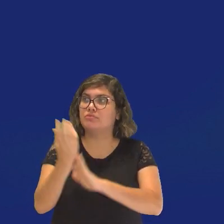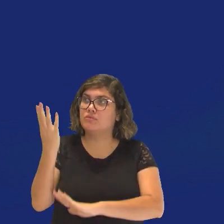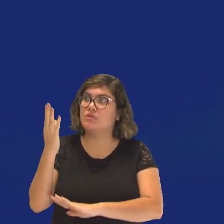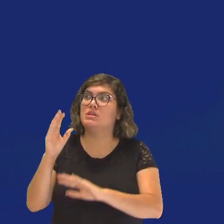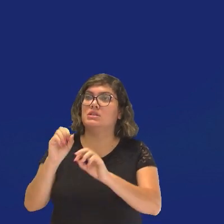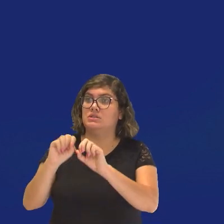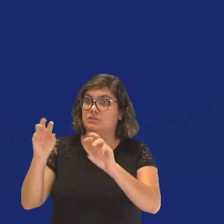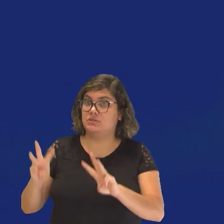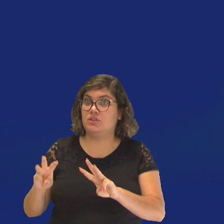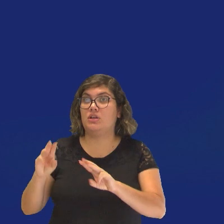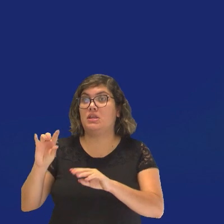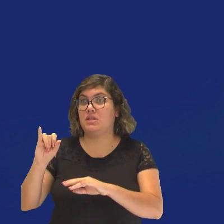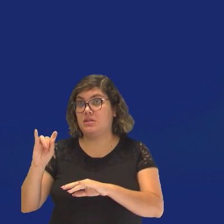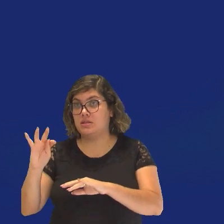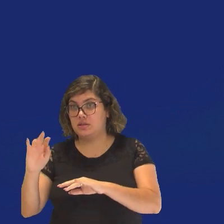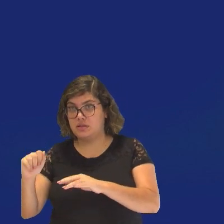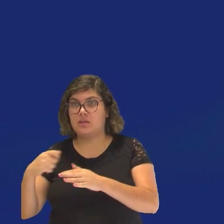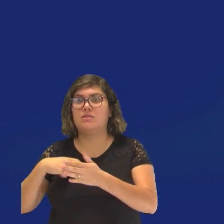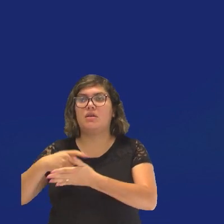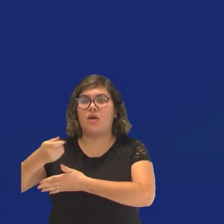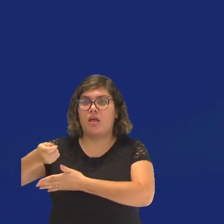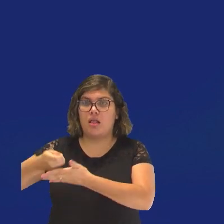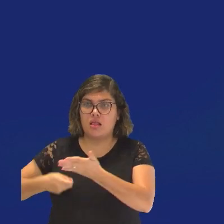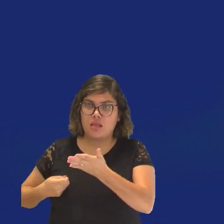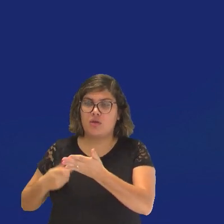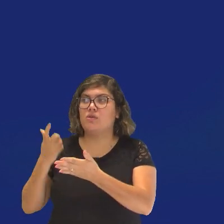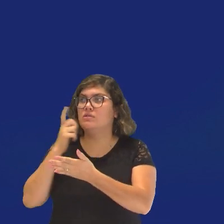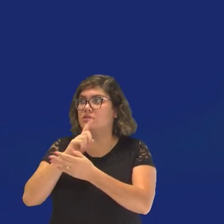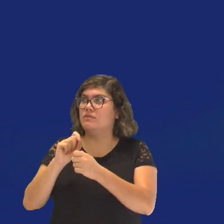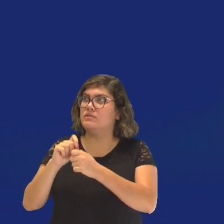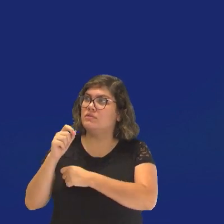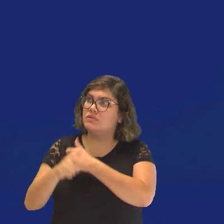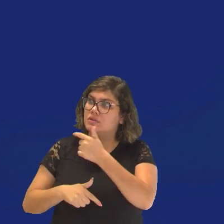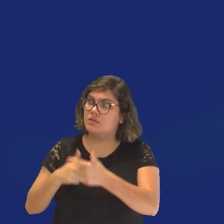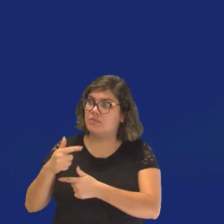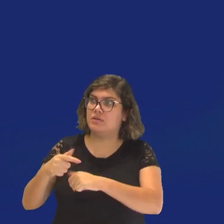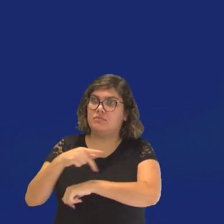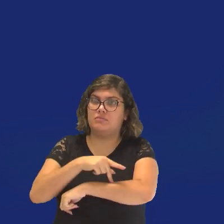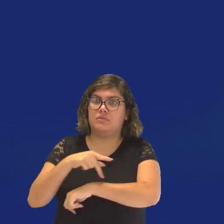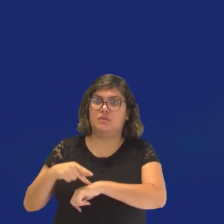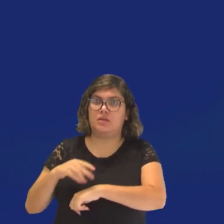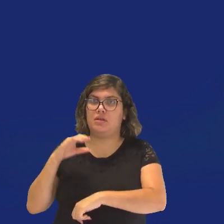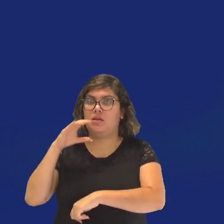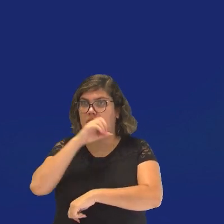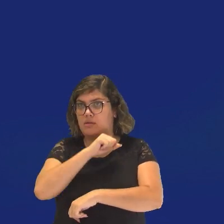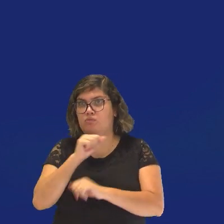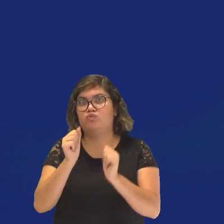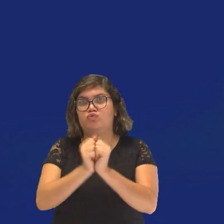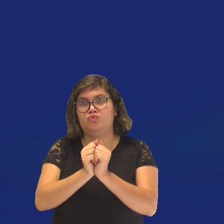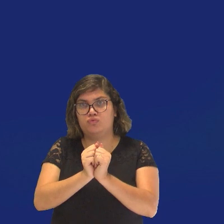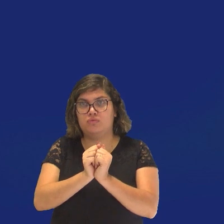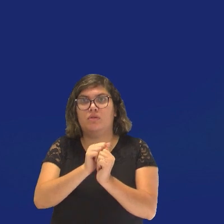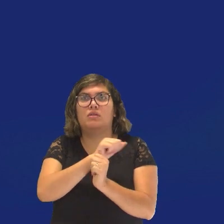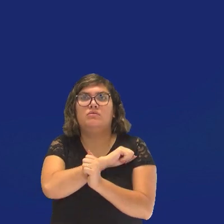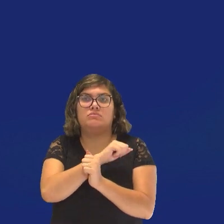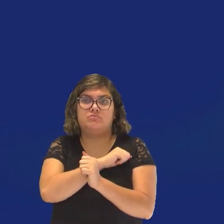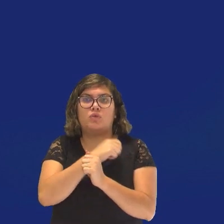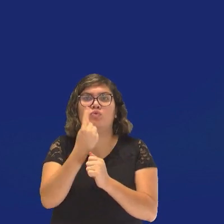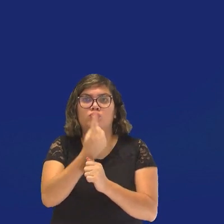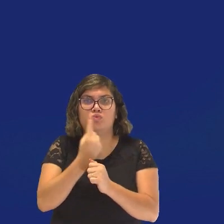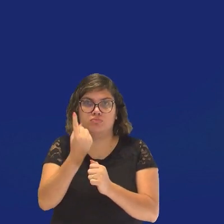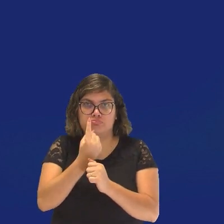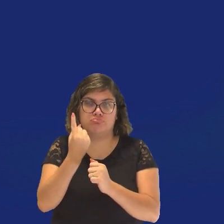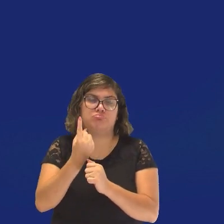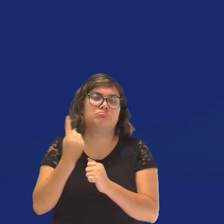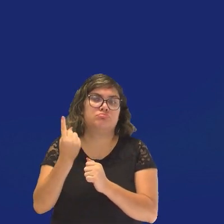ele recebe a correção, recebe o relatório e atua de forma pedagógica e rápida com seus alunos. Então, um uso individualizado, muito